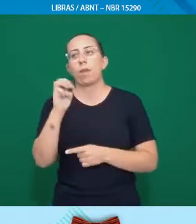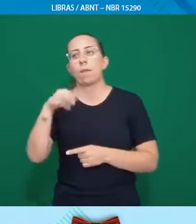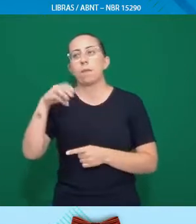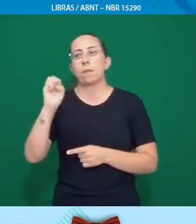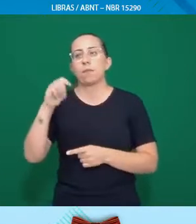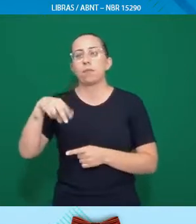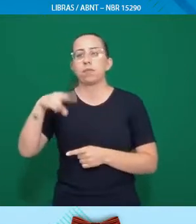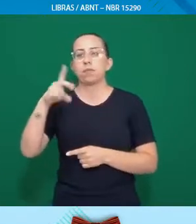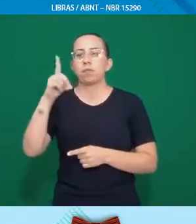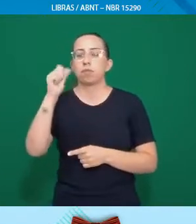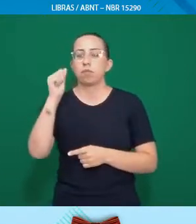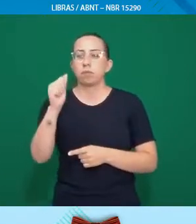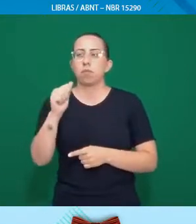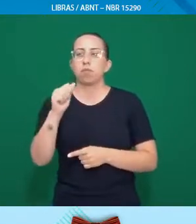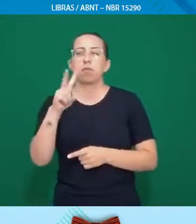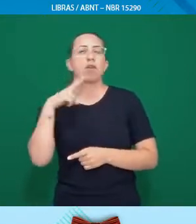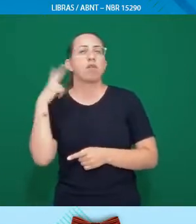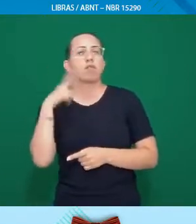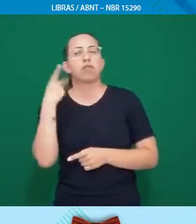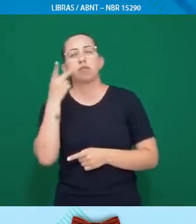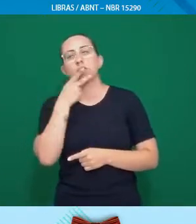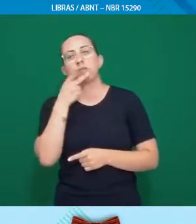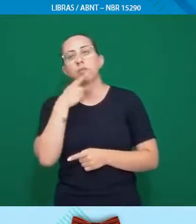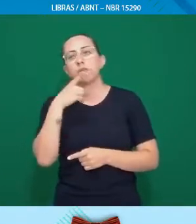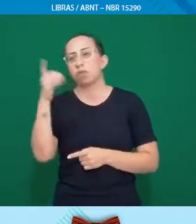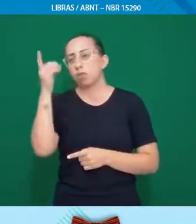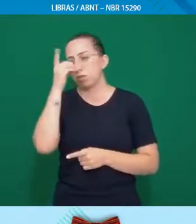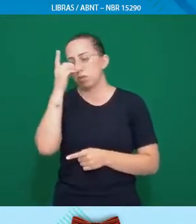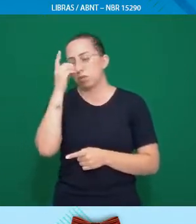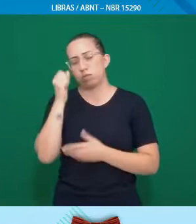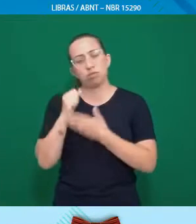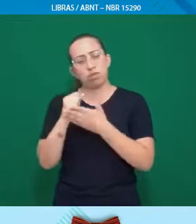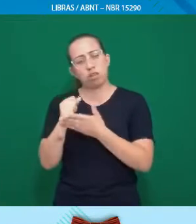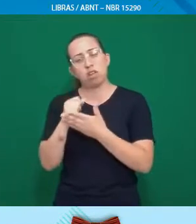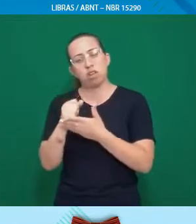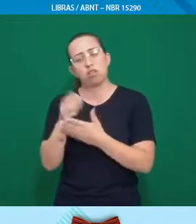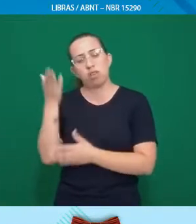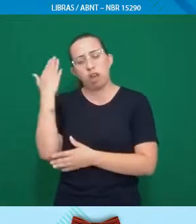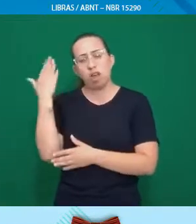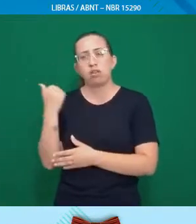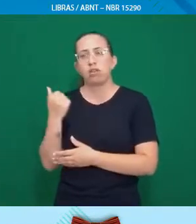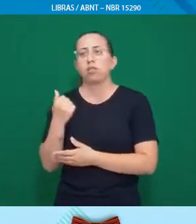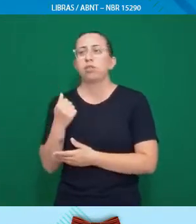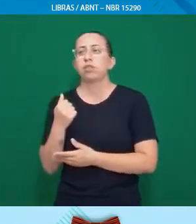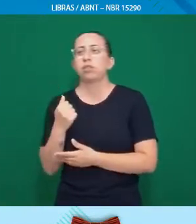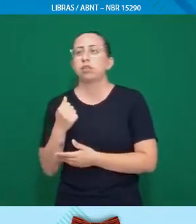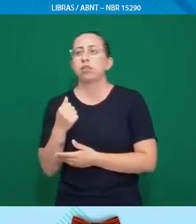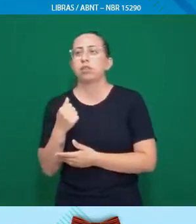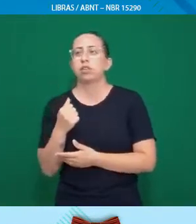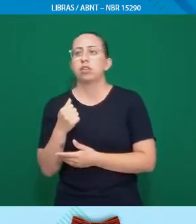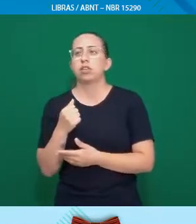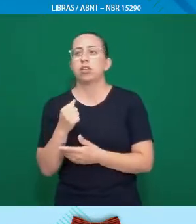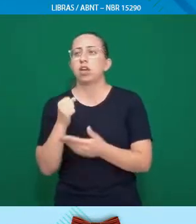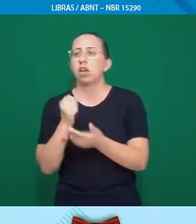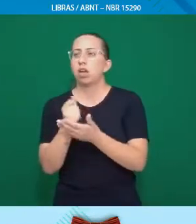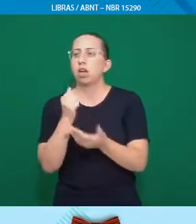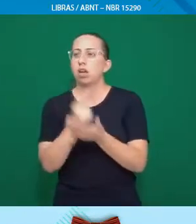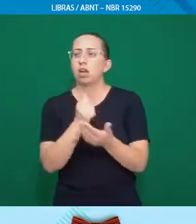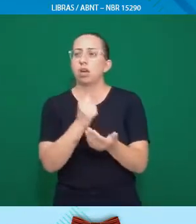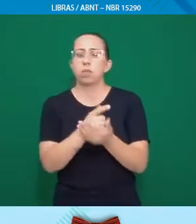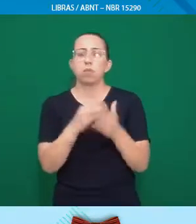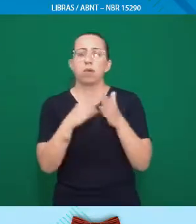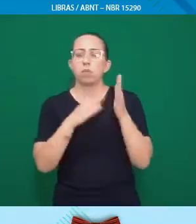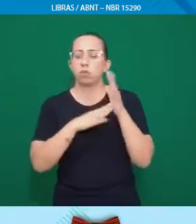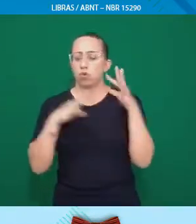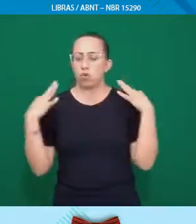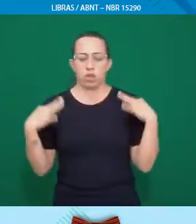agradeço aqui Vereador Pedroso dá uma olim e os demais que colaboraram com aquela emenda impositiva que nós adquirimos toda a indumentária